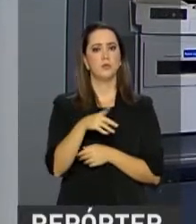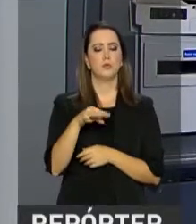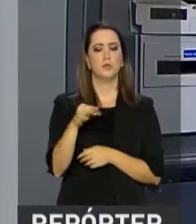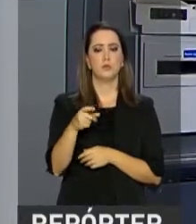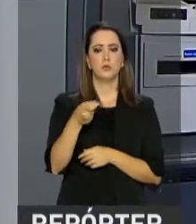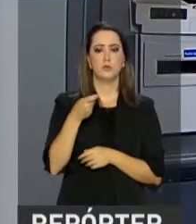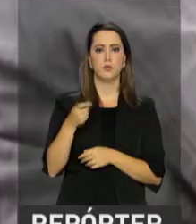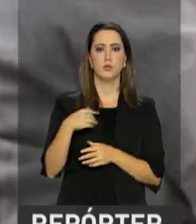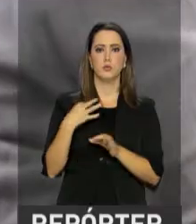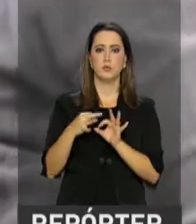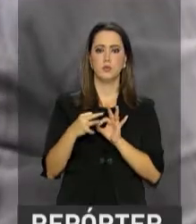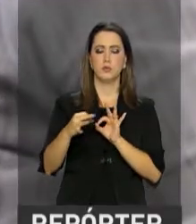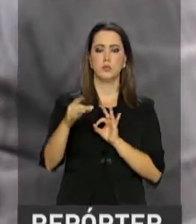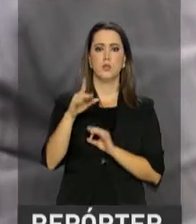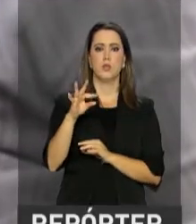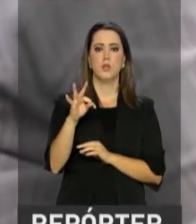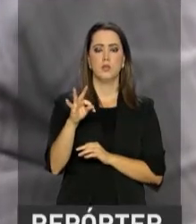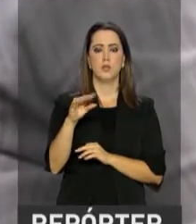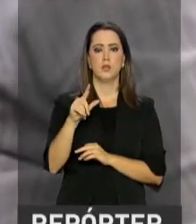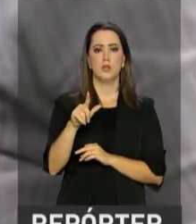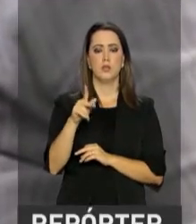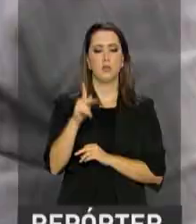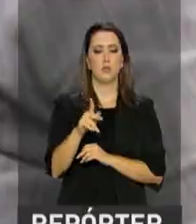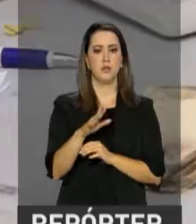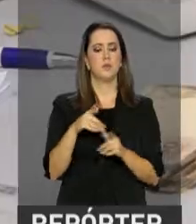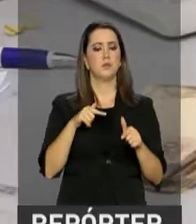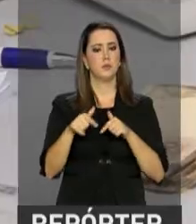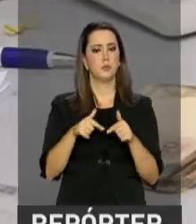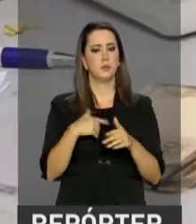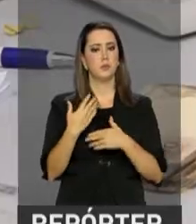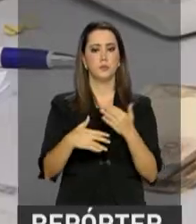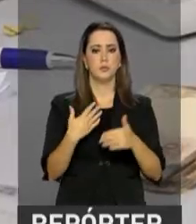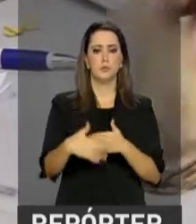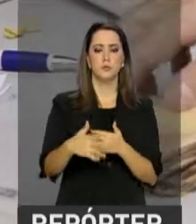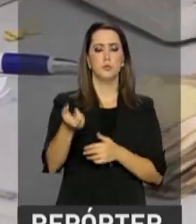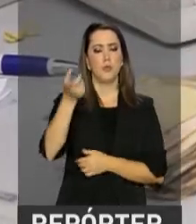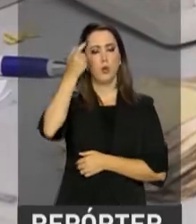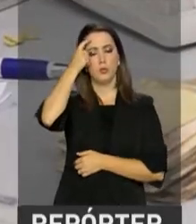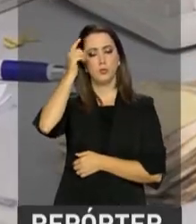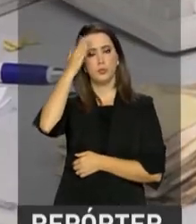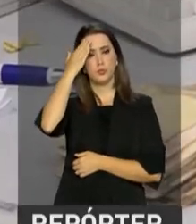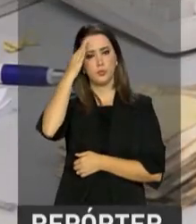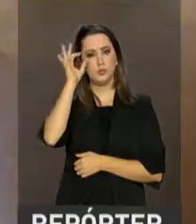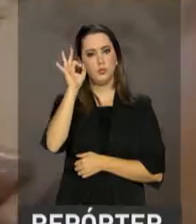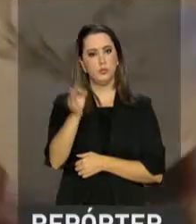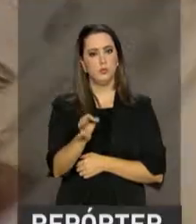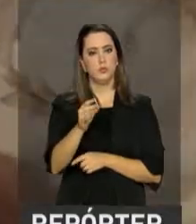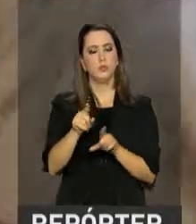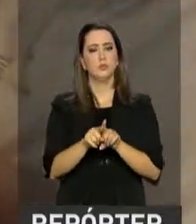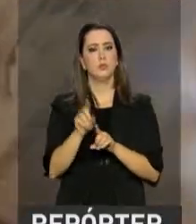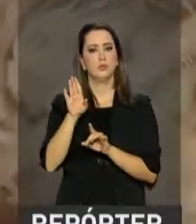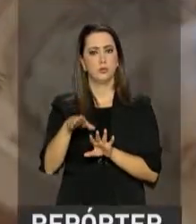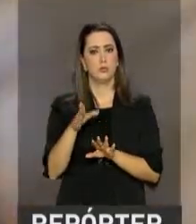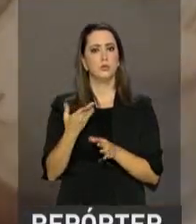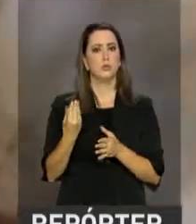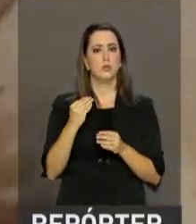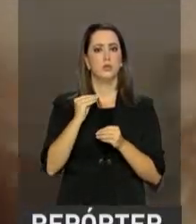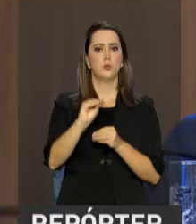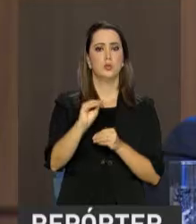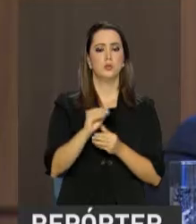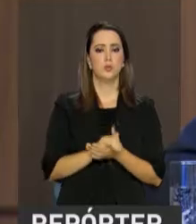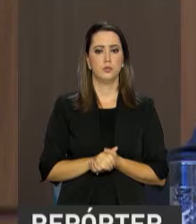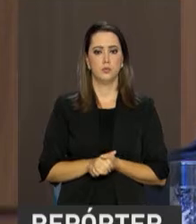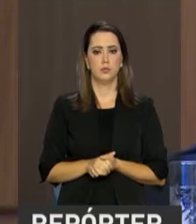de longo prazo e ações de educação financeira e uso consciente do crédito, por exemplo, já foram